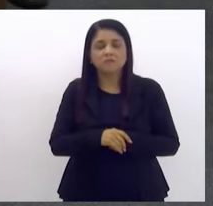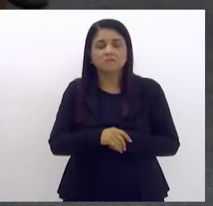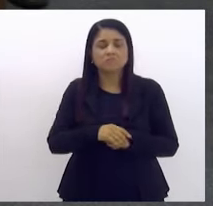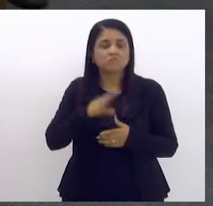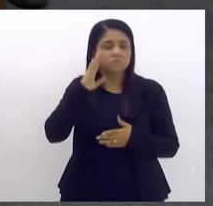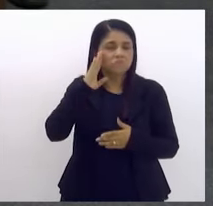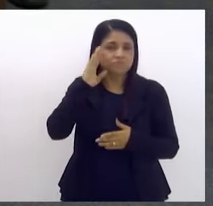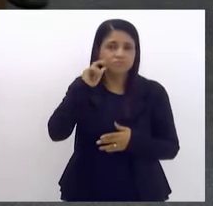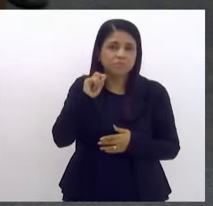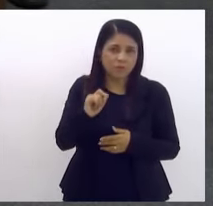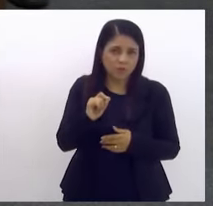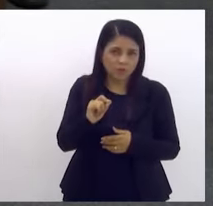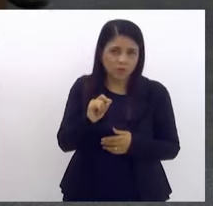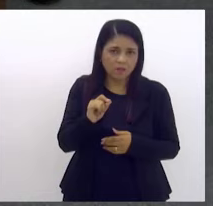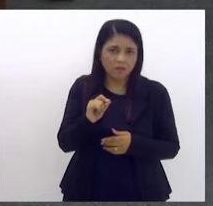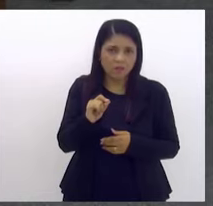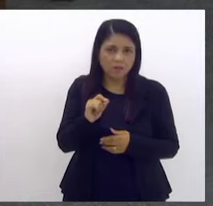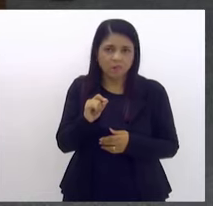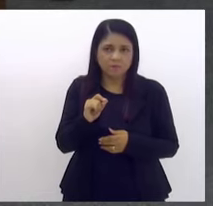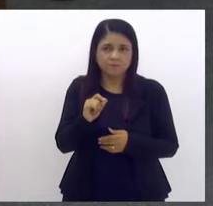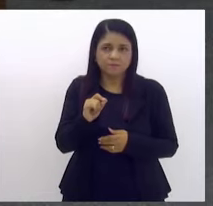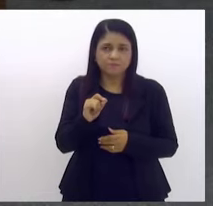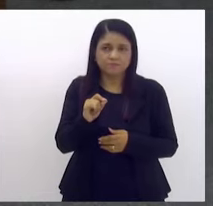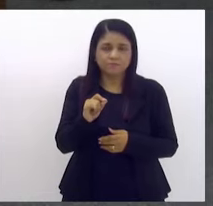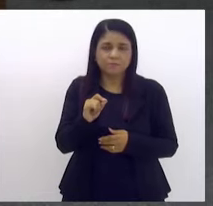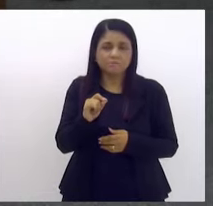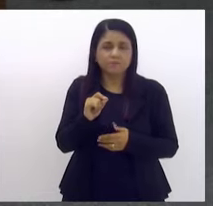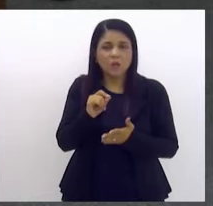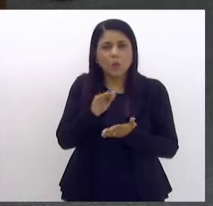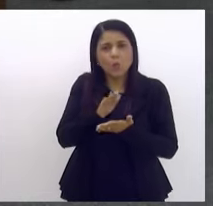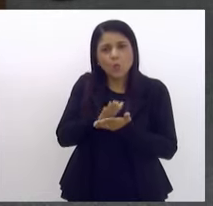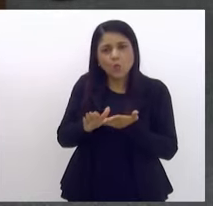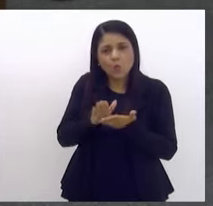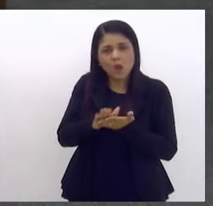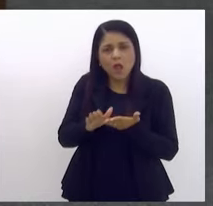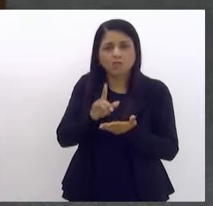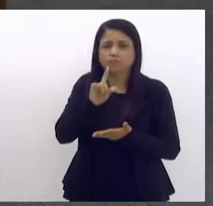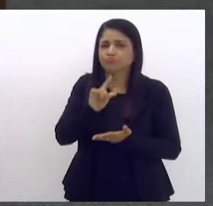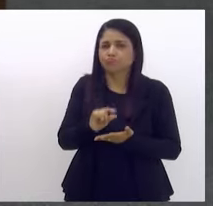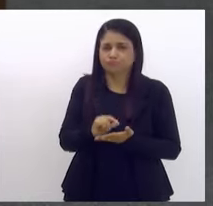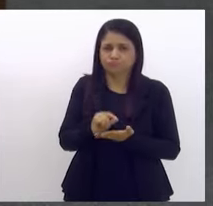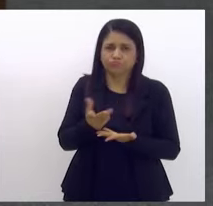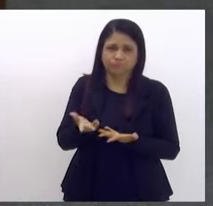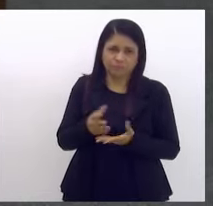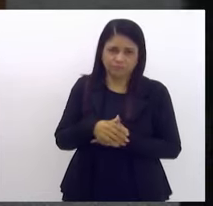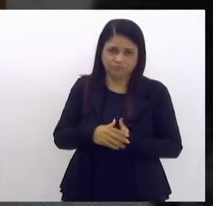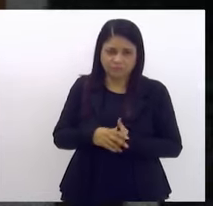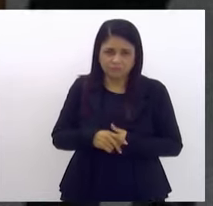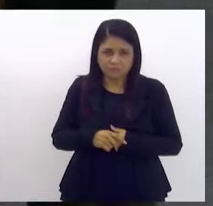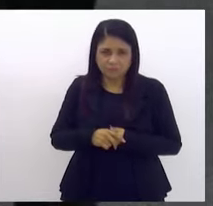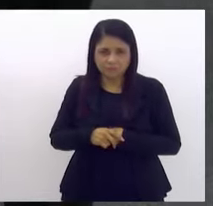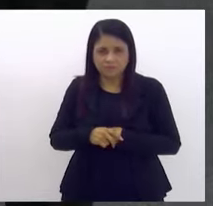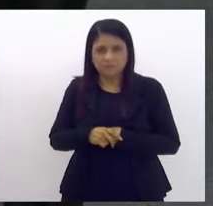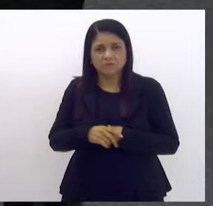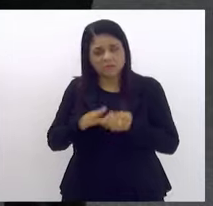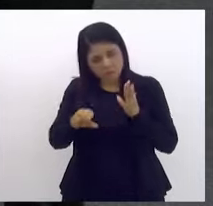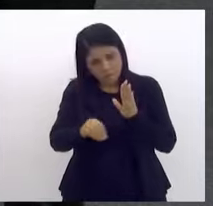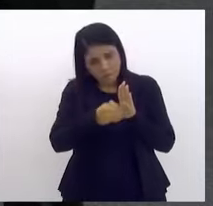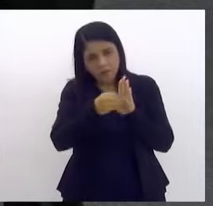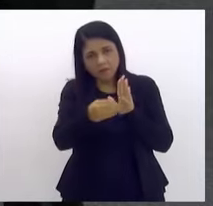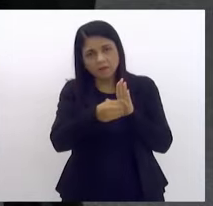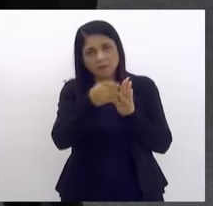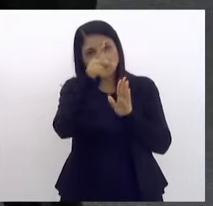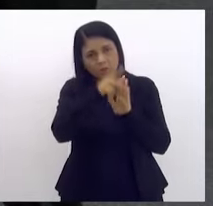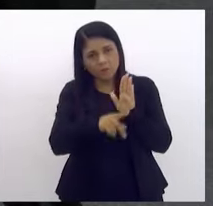princípio, né, de que é um gasto módico, né, razoável. Então vamos fazer essas emendas para que o